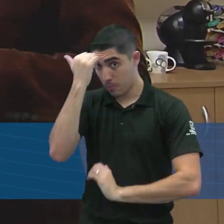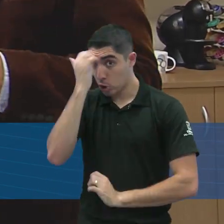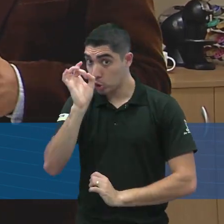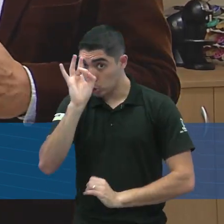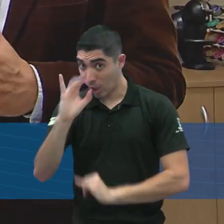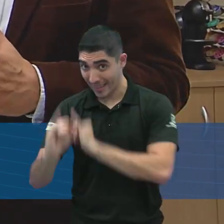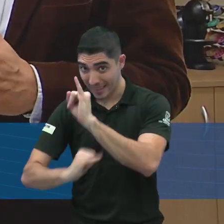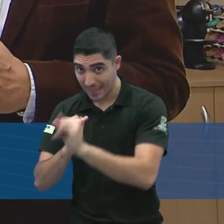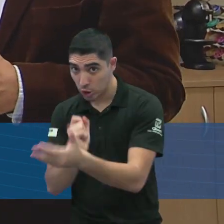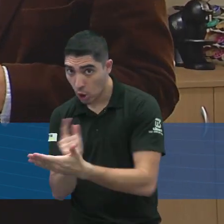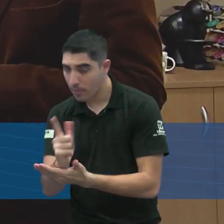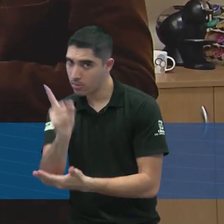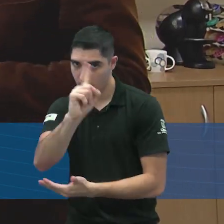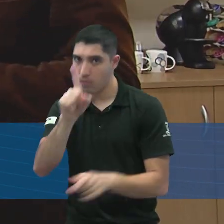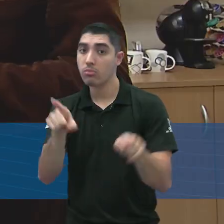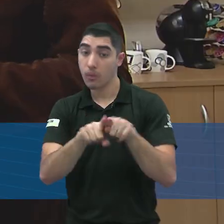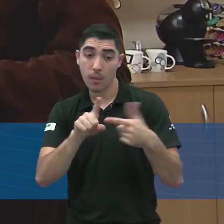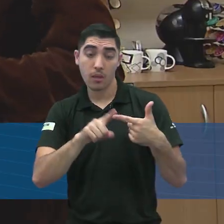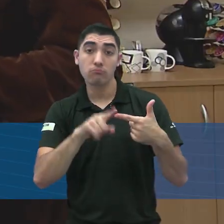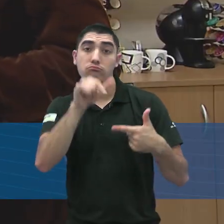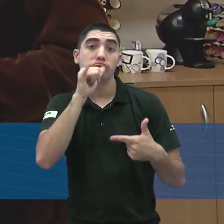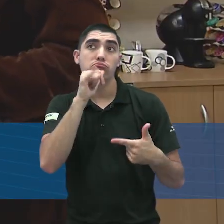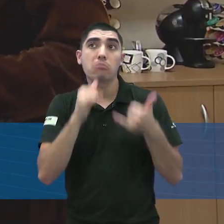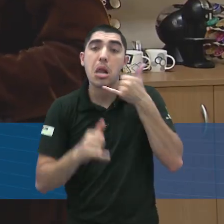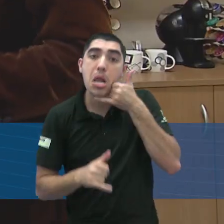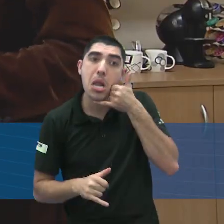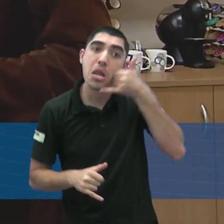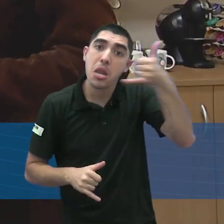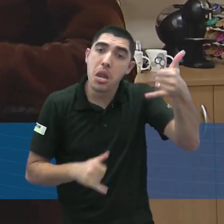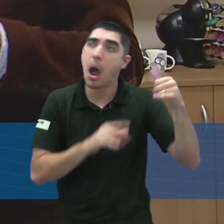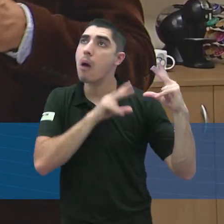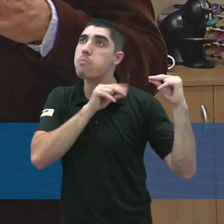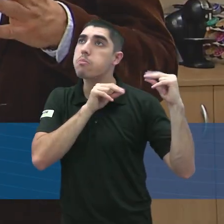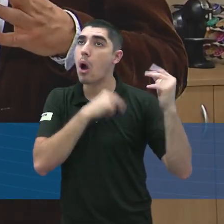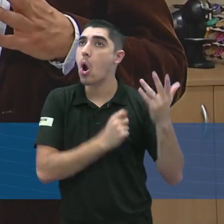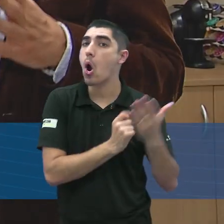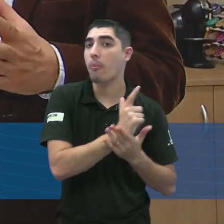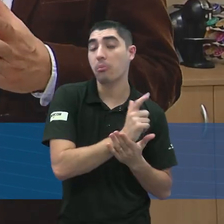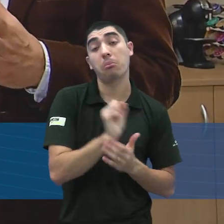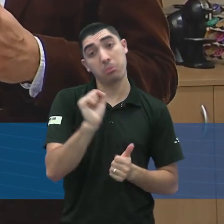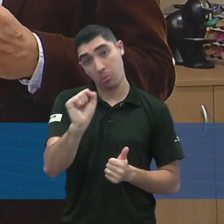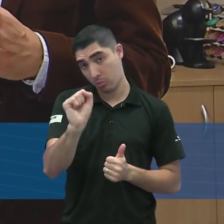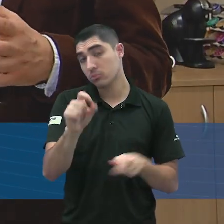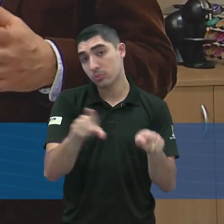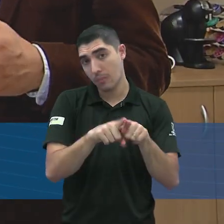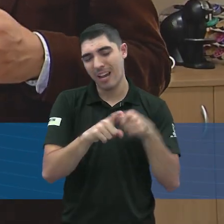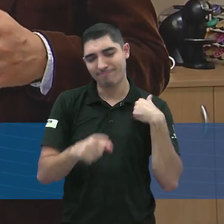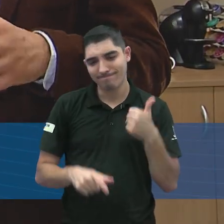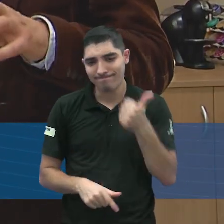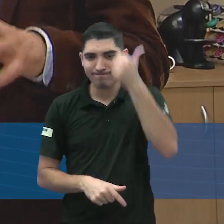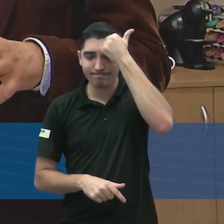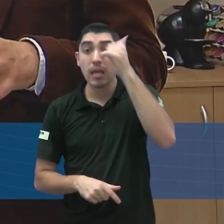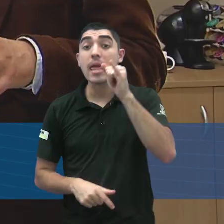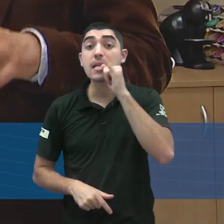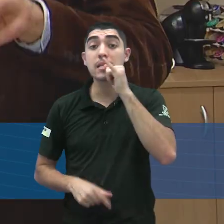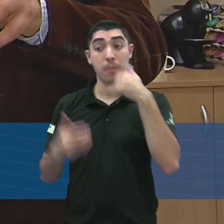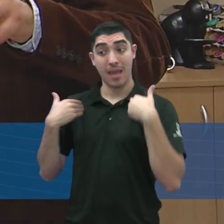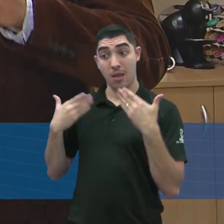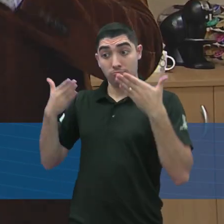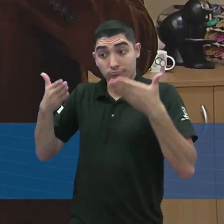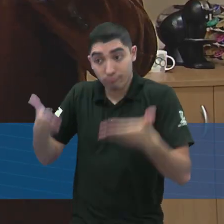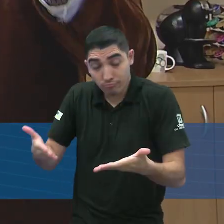compras virtuais, ele serve também para uma compra via telefone. Ele serve para quando o consumidor, estando fora do